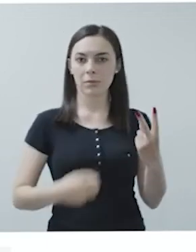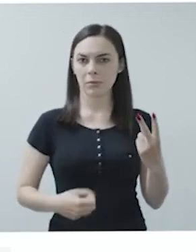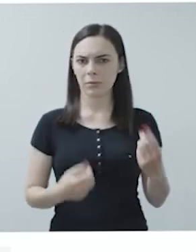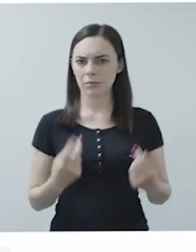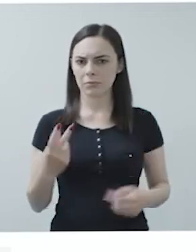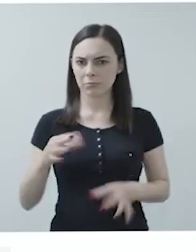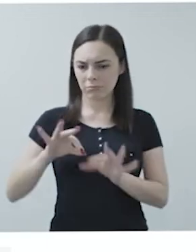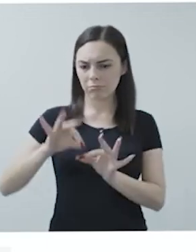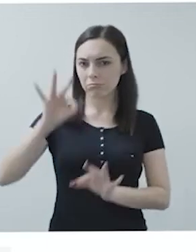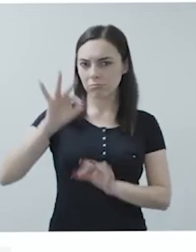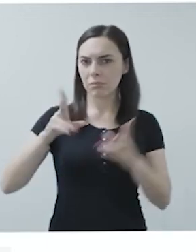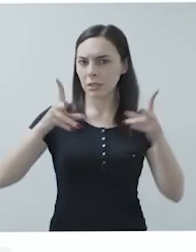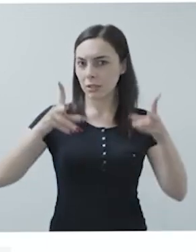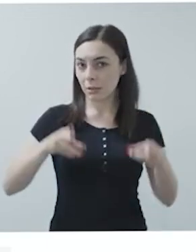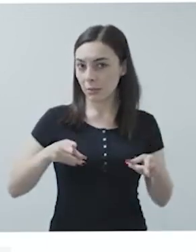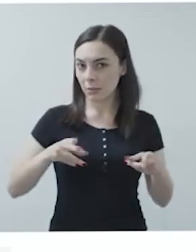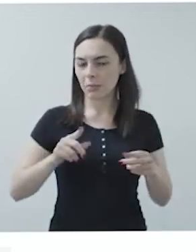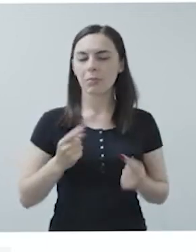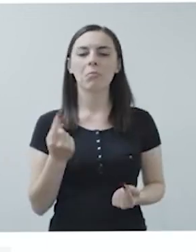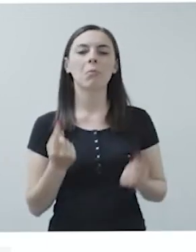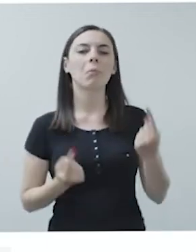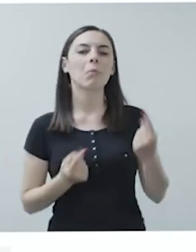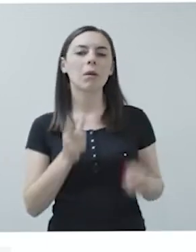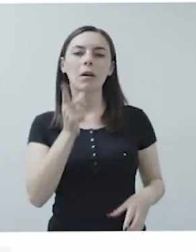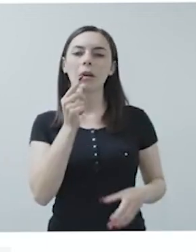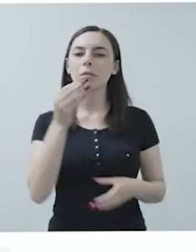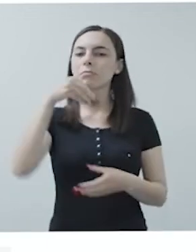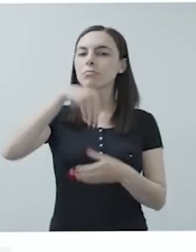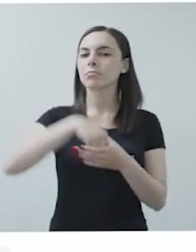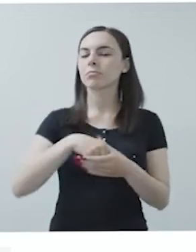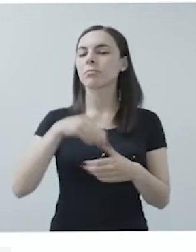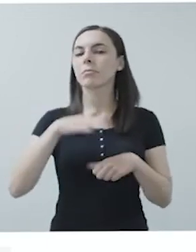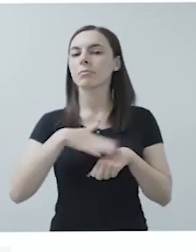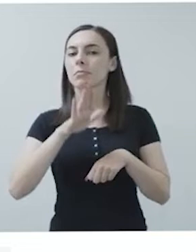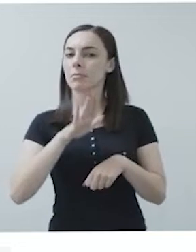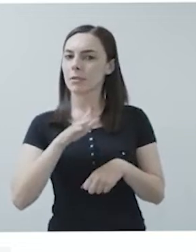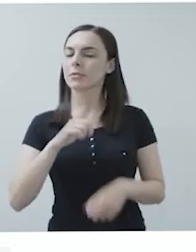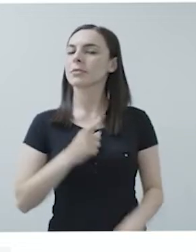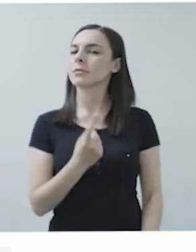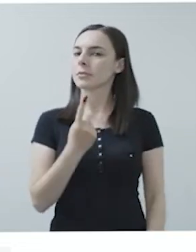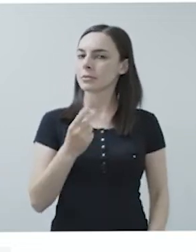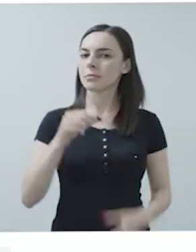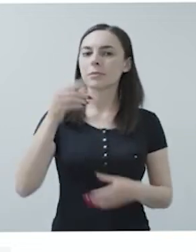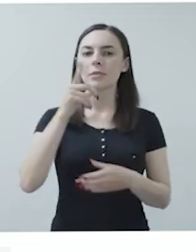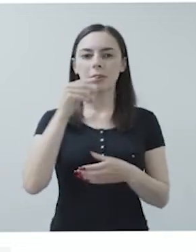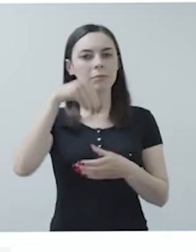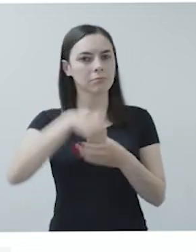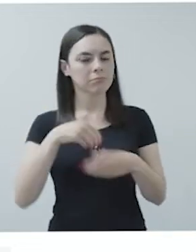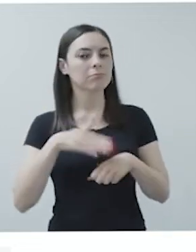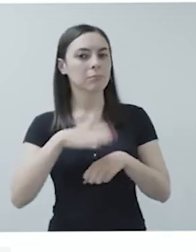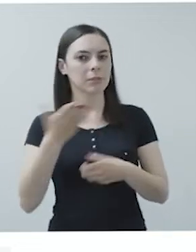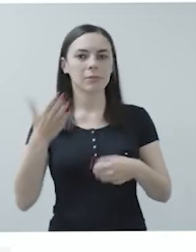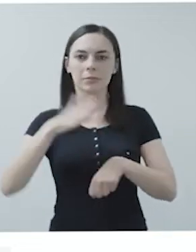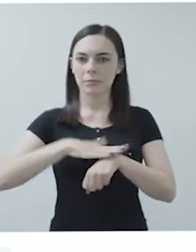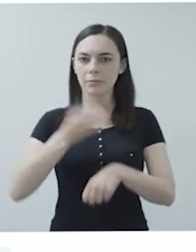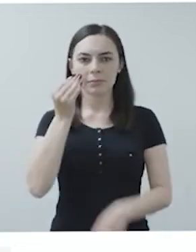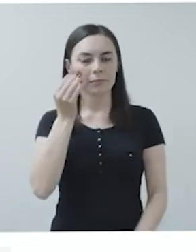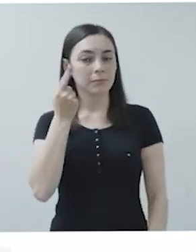qual delas cabe mais água? Tem uma delas que cabe mais. Vou dar um tempo para você tentar descobrir e já já eu volto.